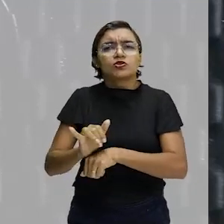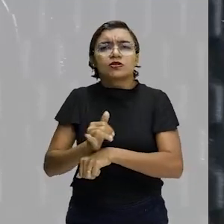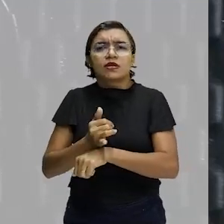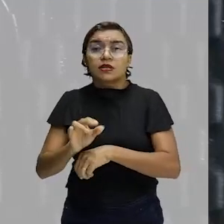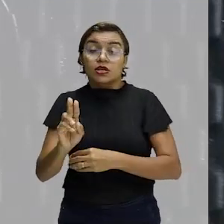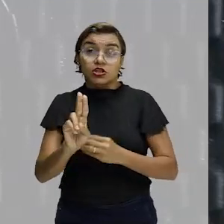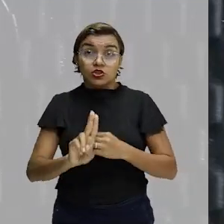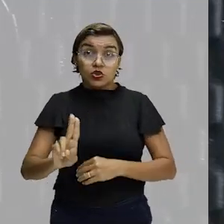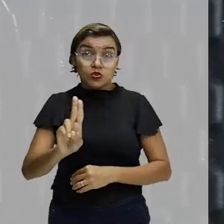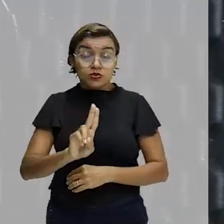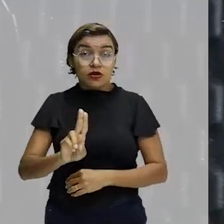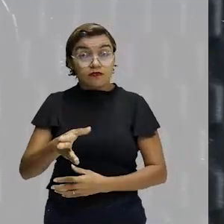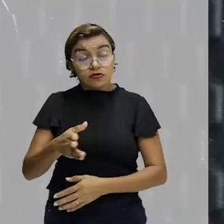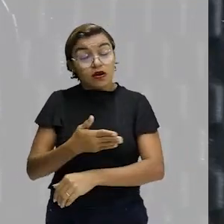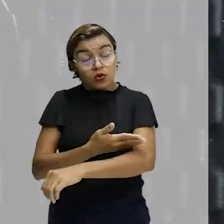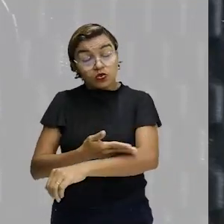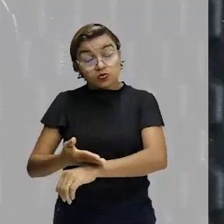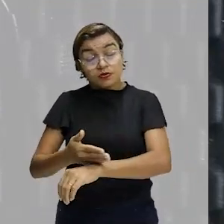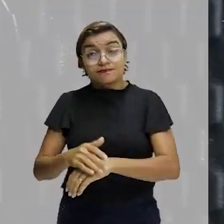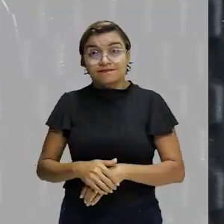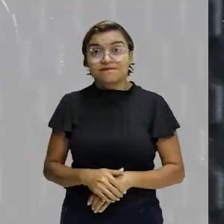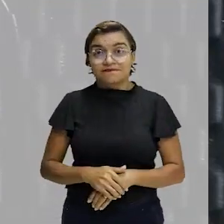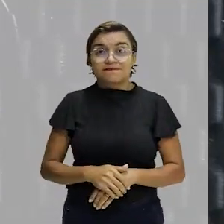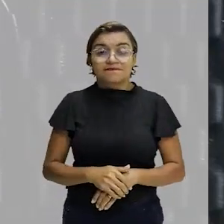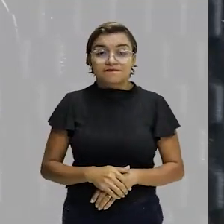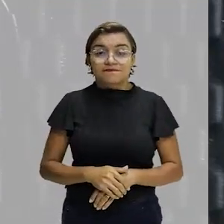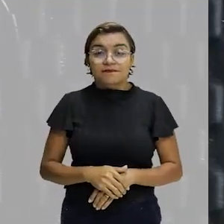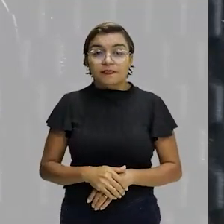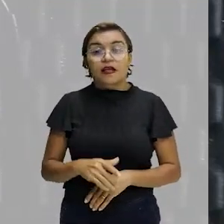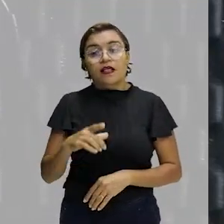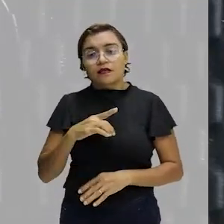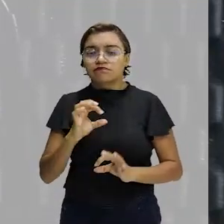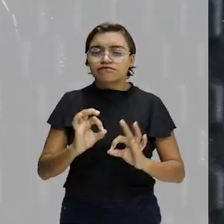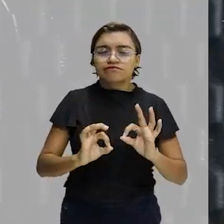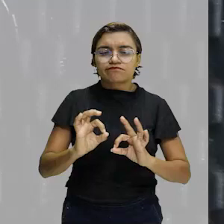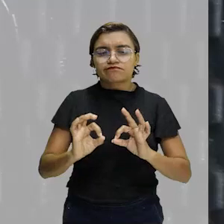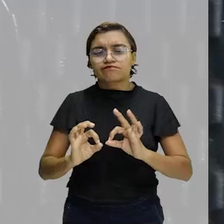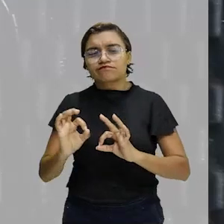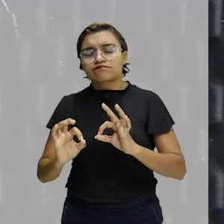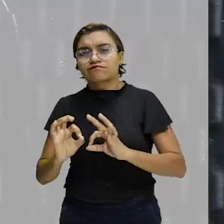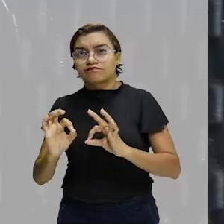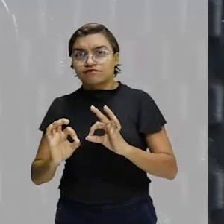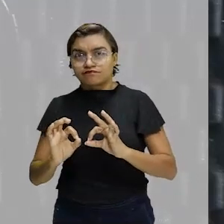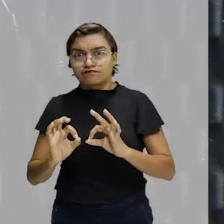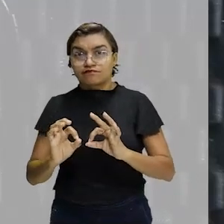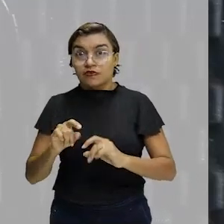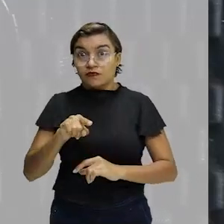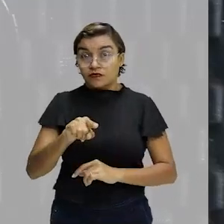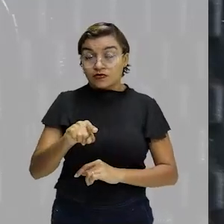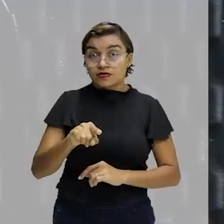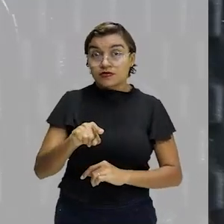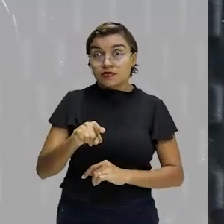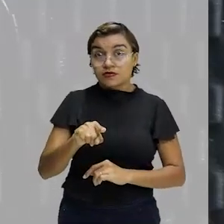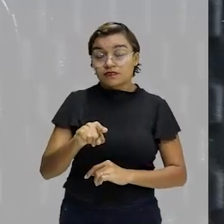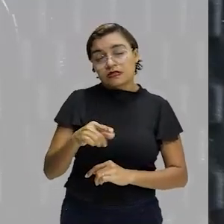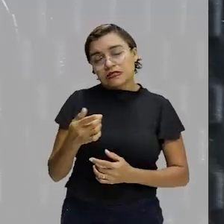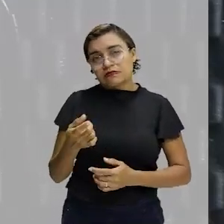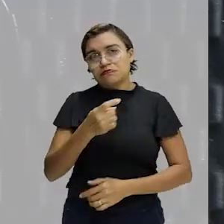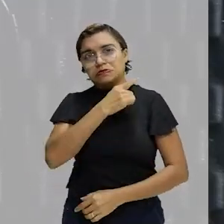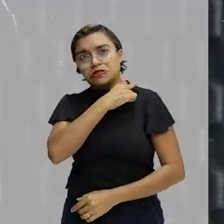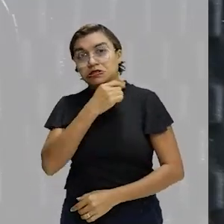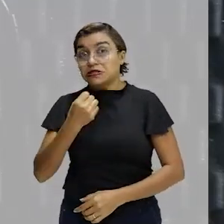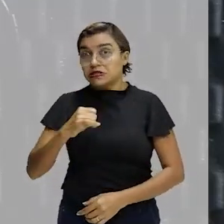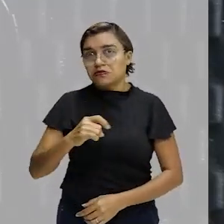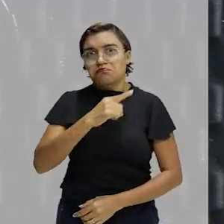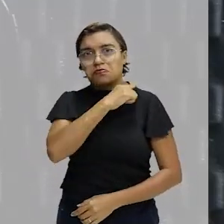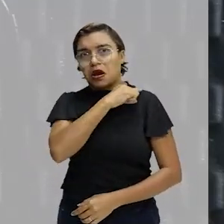com a ideia, tá bom? Então, aqui vai estar ajustado para o seu nível de ensino. Não interessa se você está no terceirão, se você está na